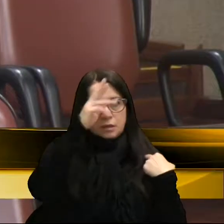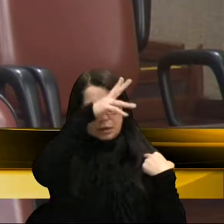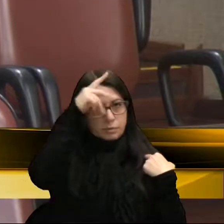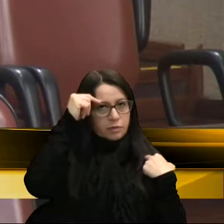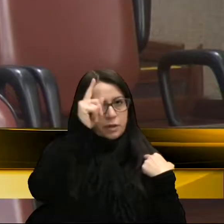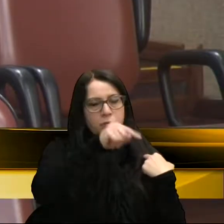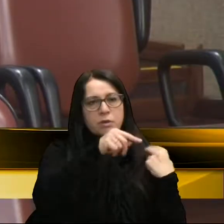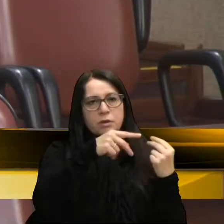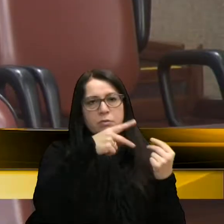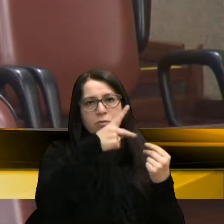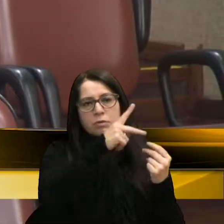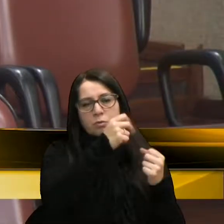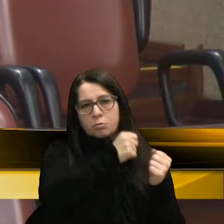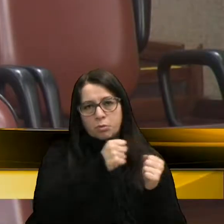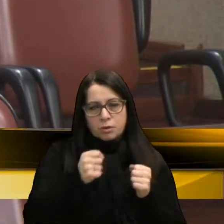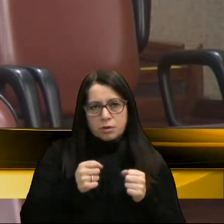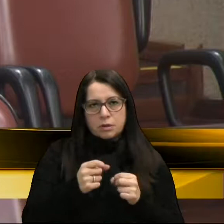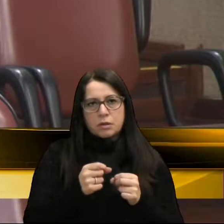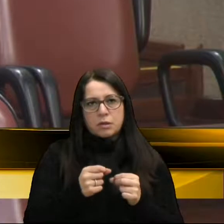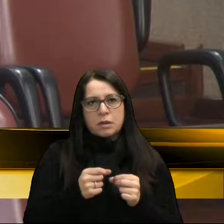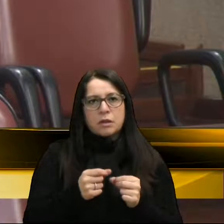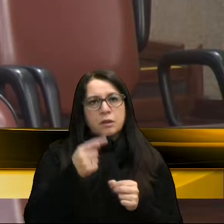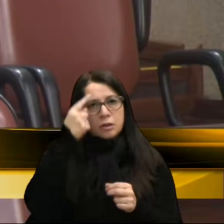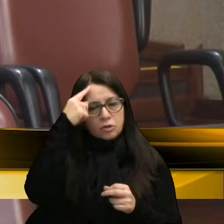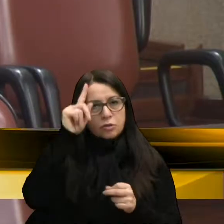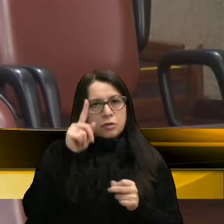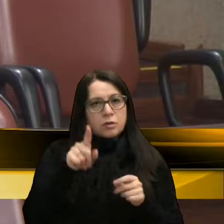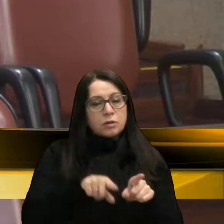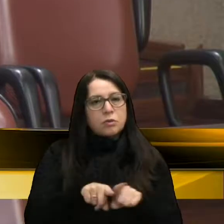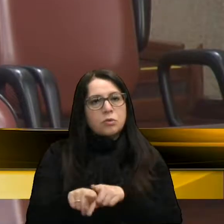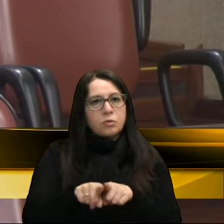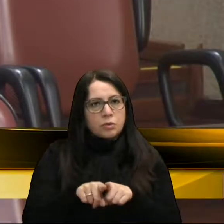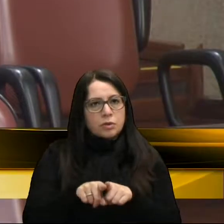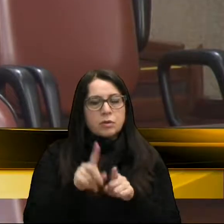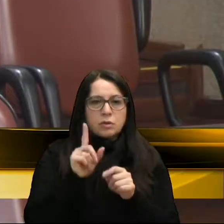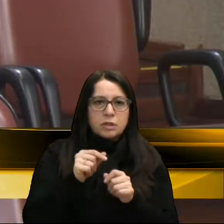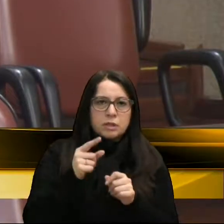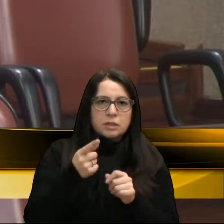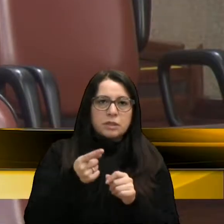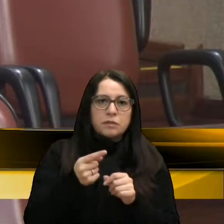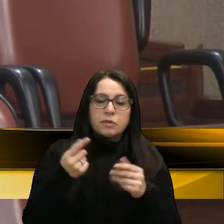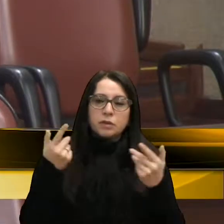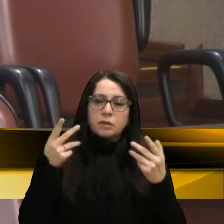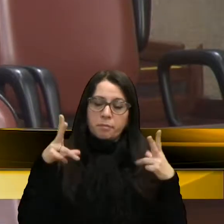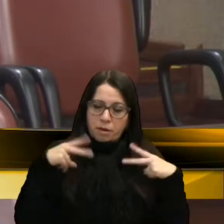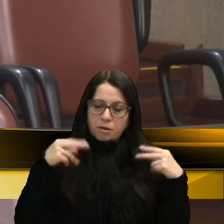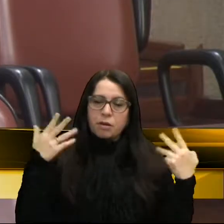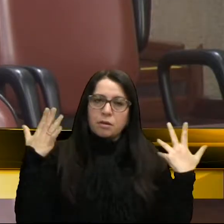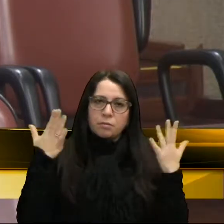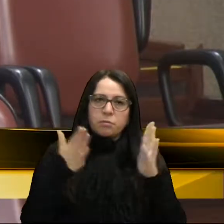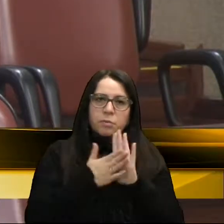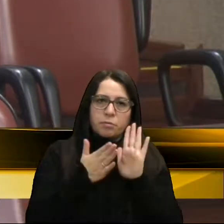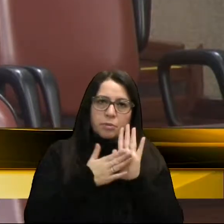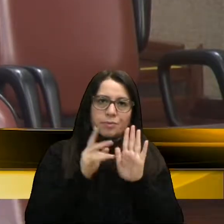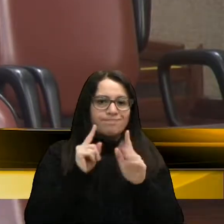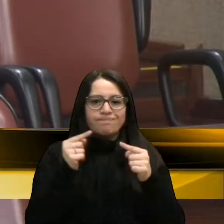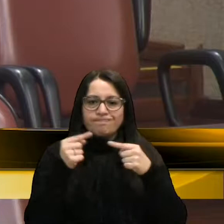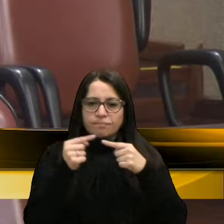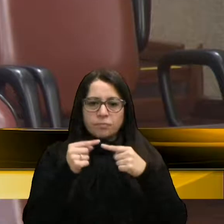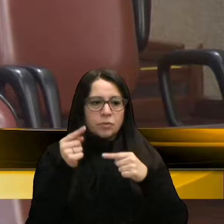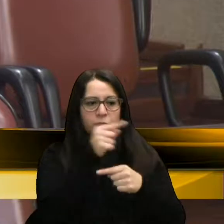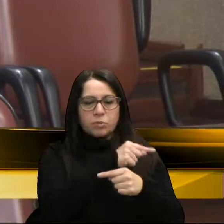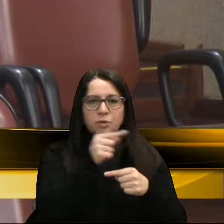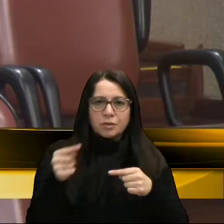sua alçada, não sendo de iniciativa concorrente. Embora seja louvável a ideia proposta, colide com o